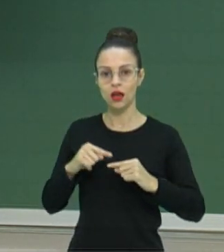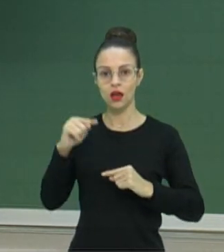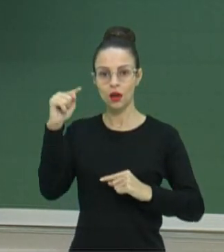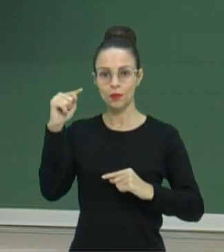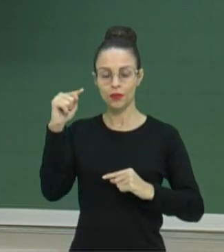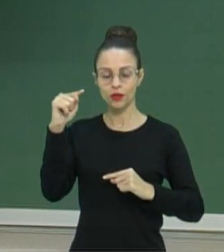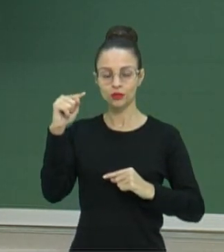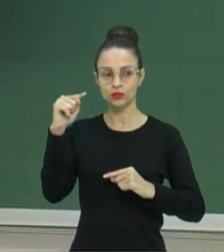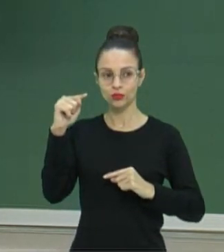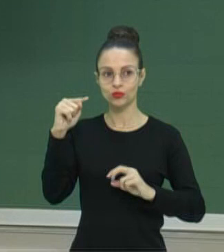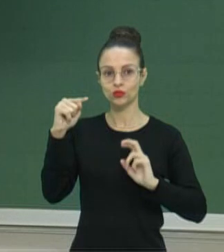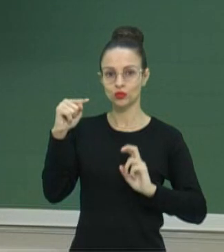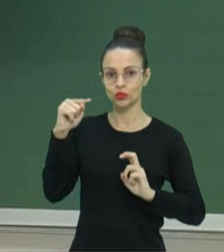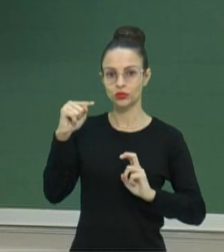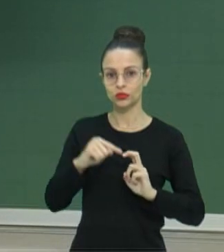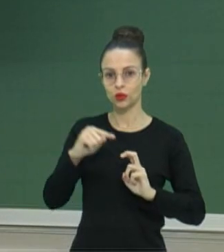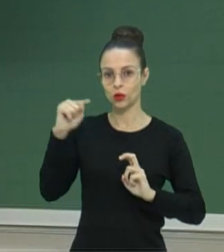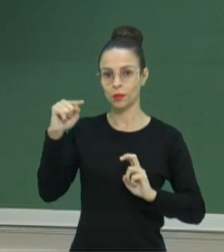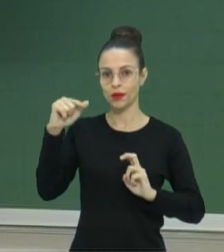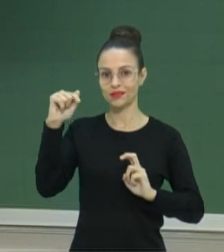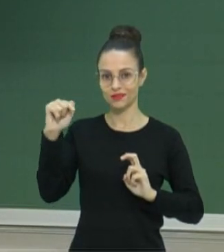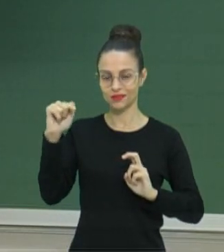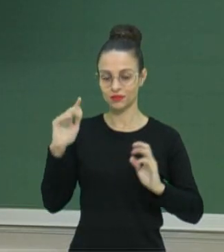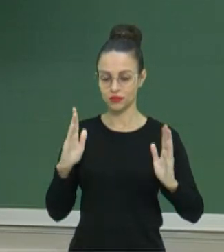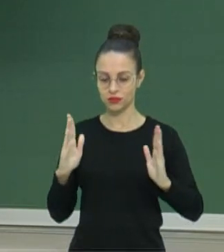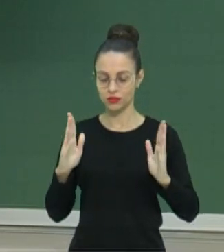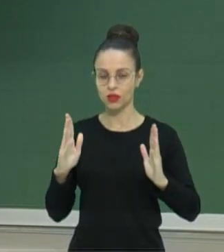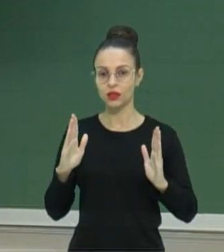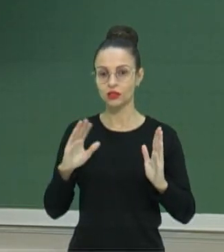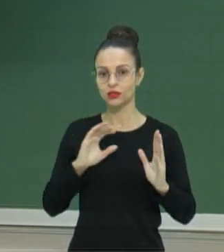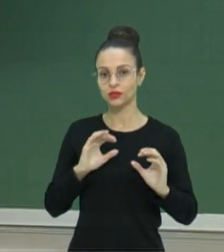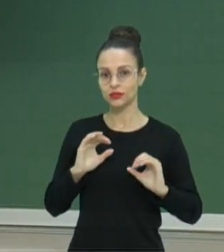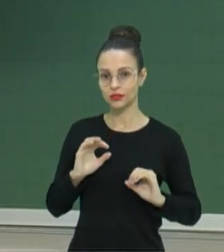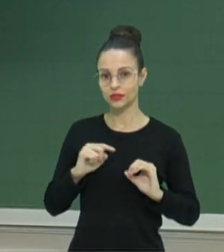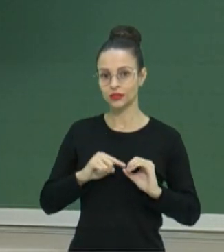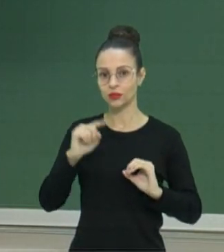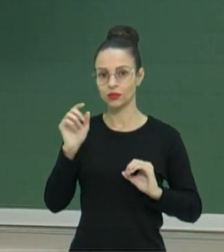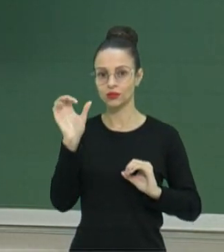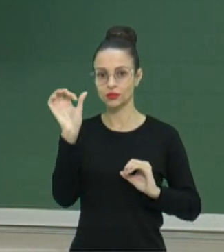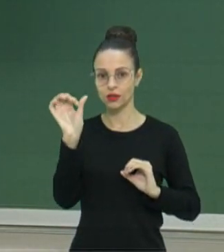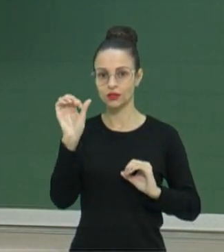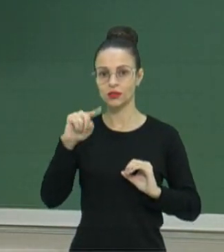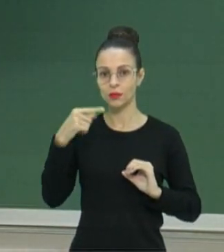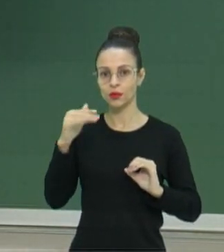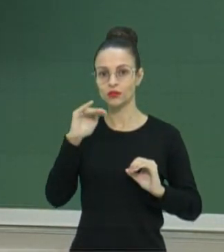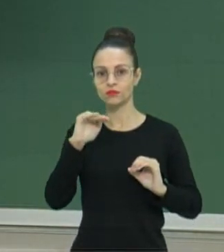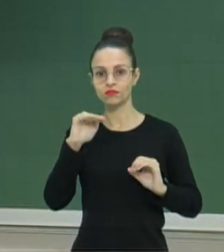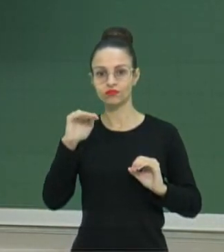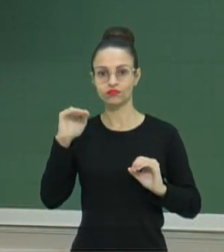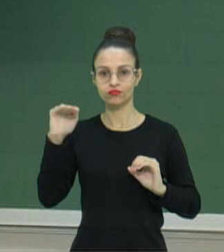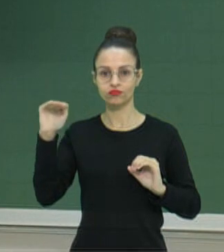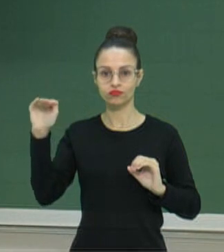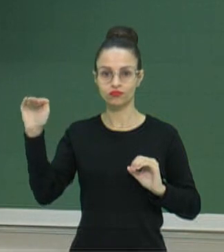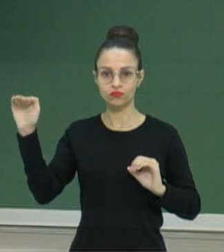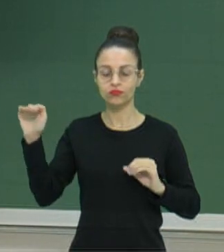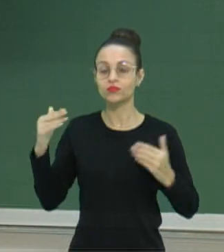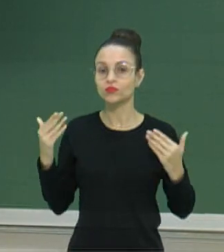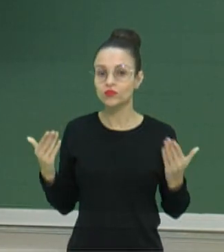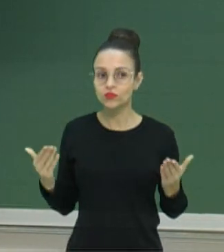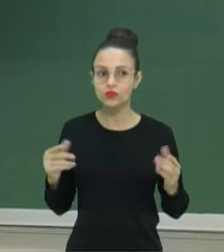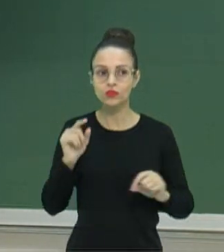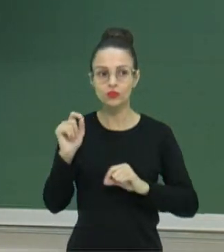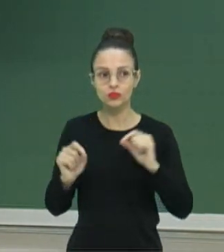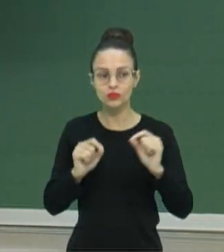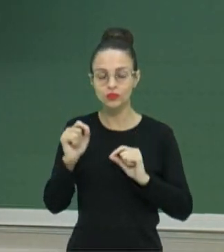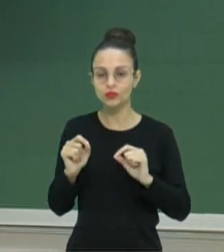aumentou. Da posição 5 para 7 ela aumentou, né, de 0 para 6 e depois ela manteve constante. Quer dizer o quê? Que